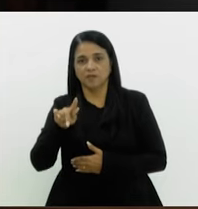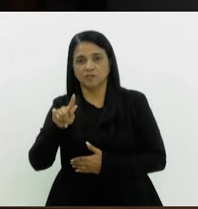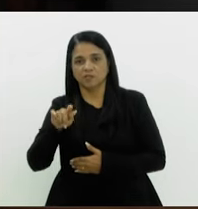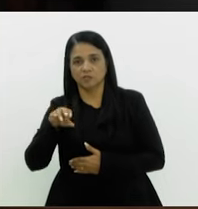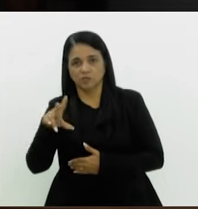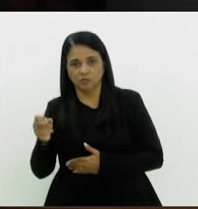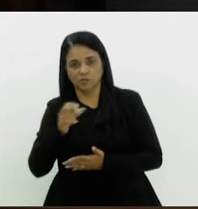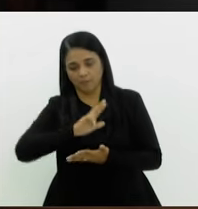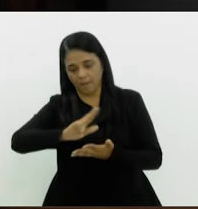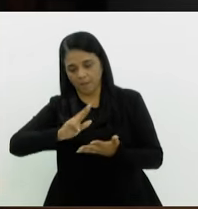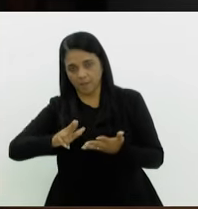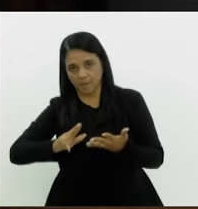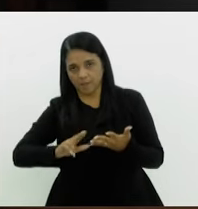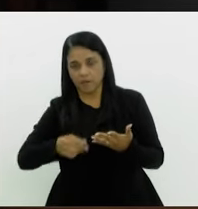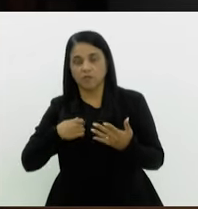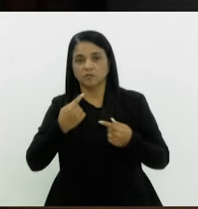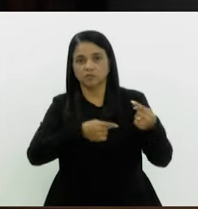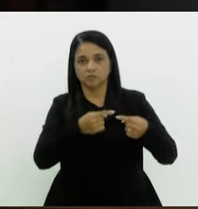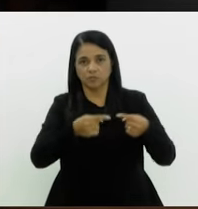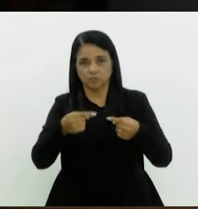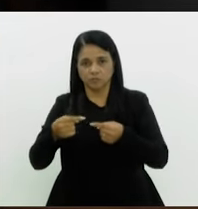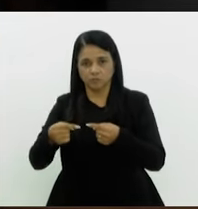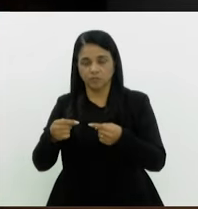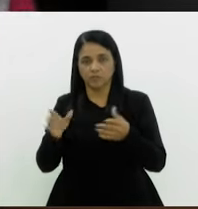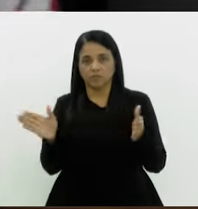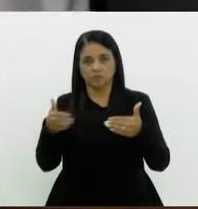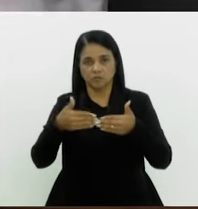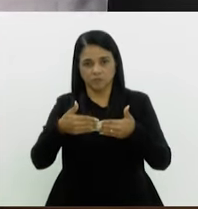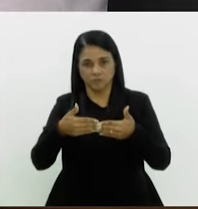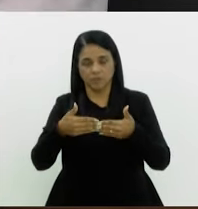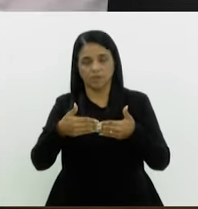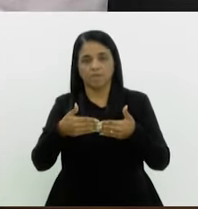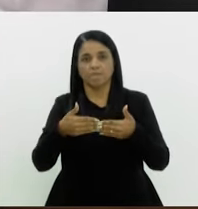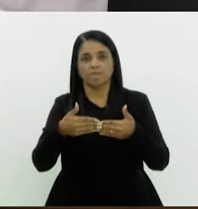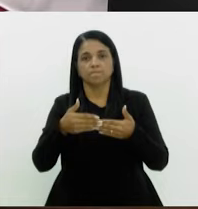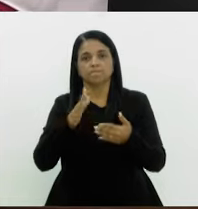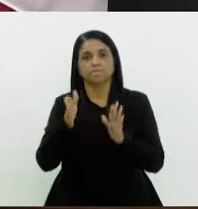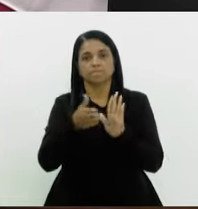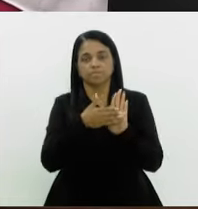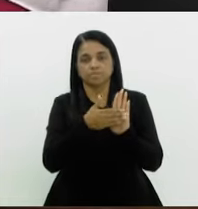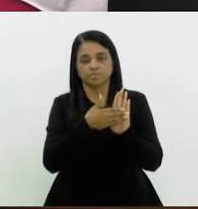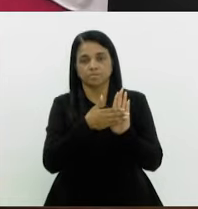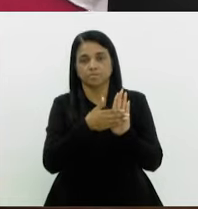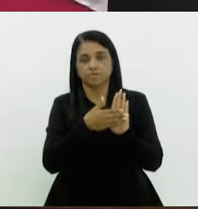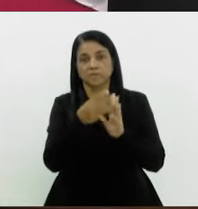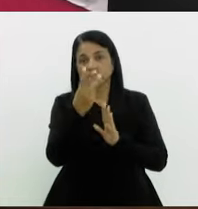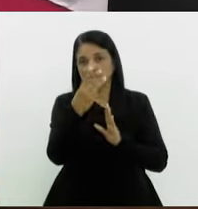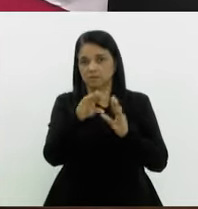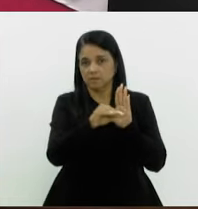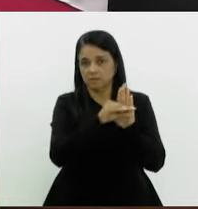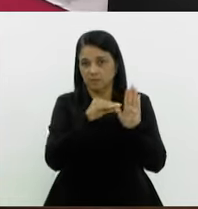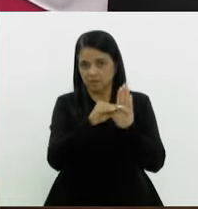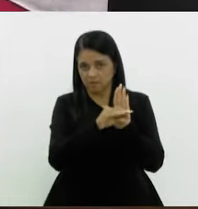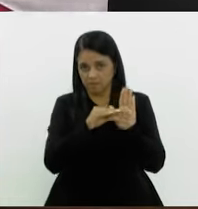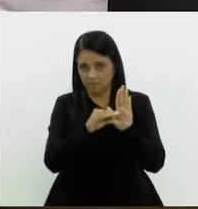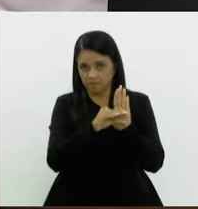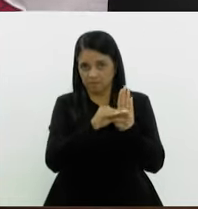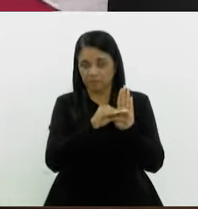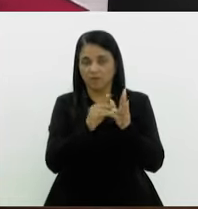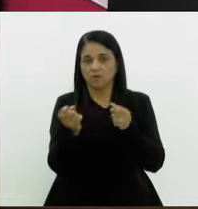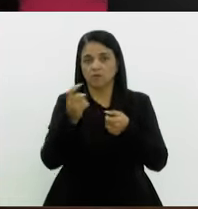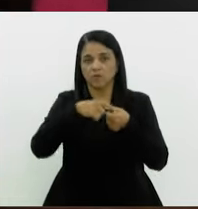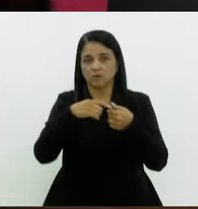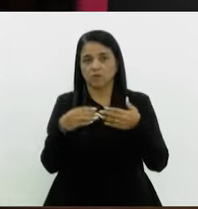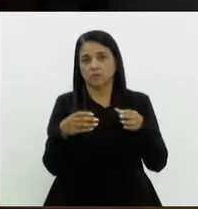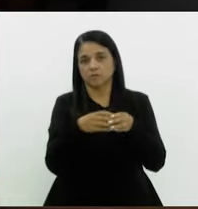Em discussão, não havendo quem queira discutir, encerrada a discussão, o presente proposta recebeu 3 emendas e retorna